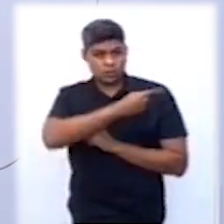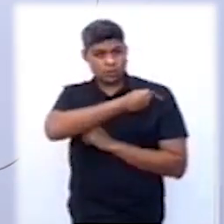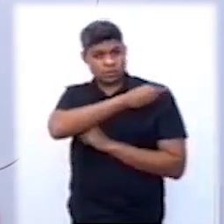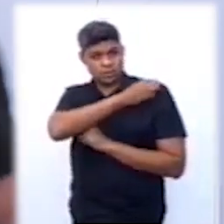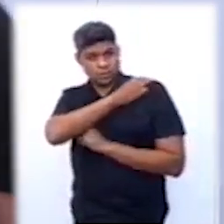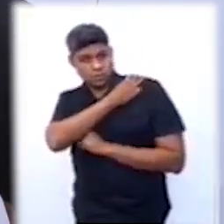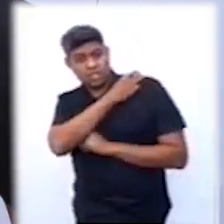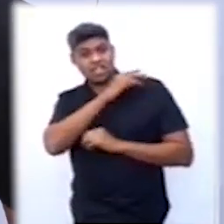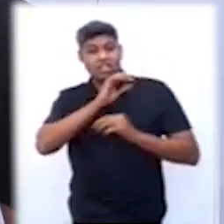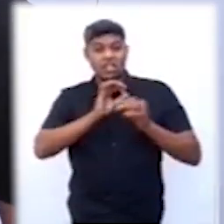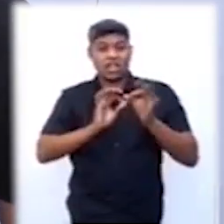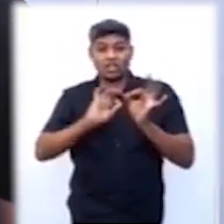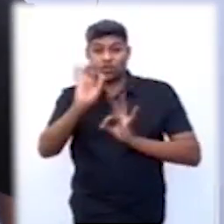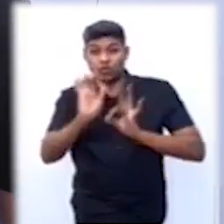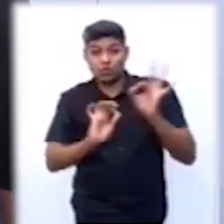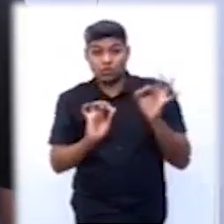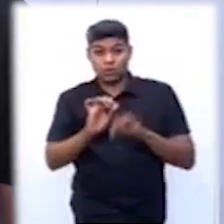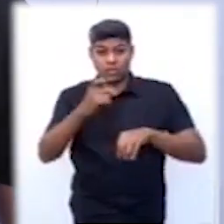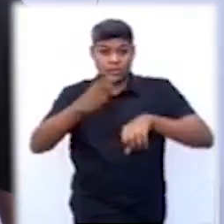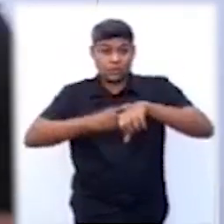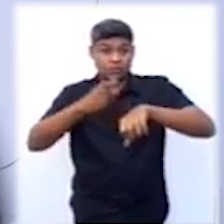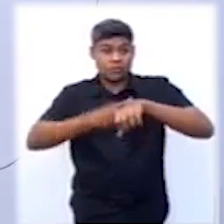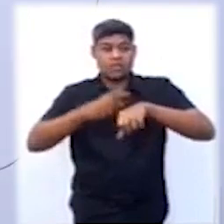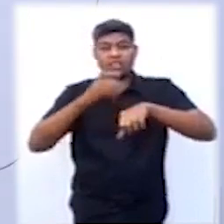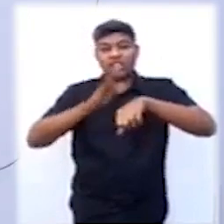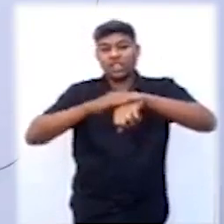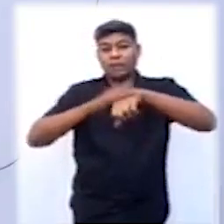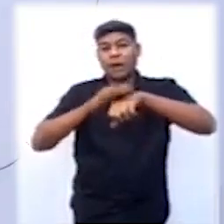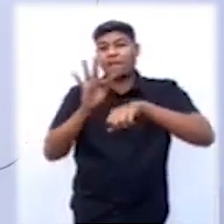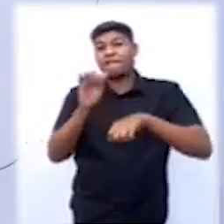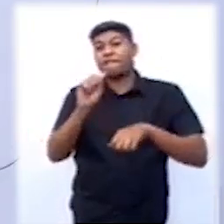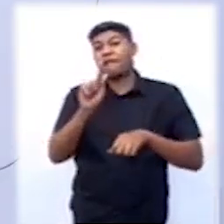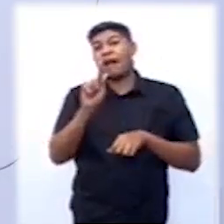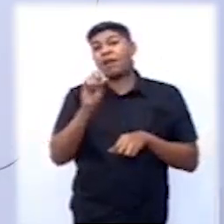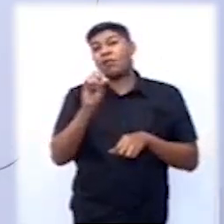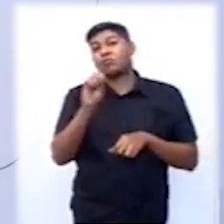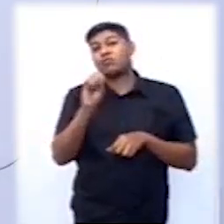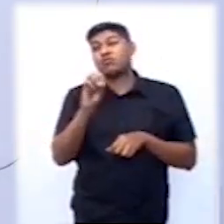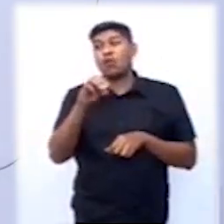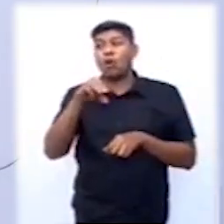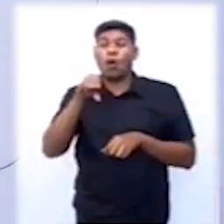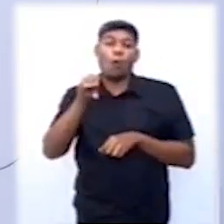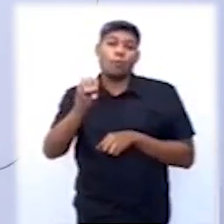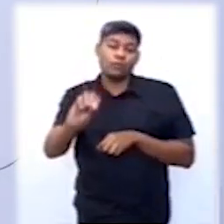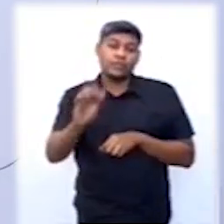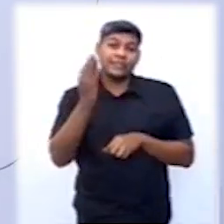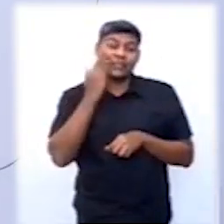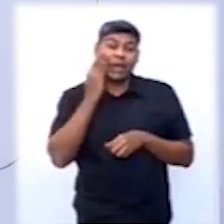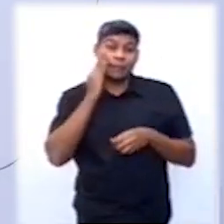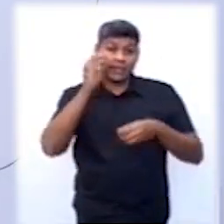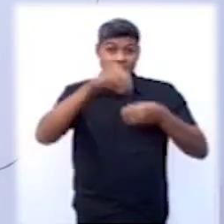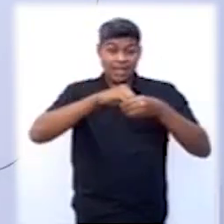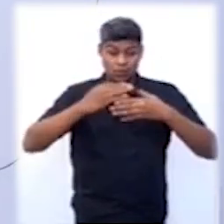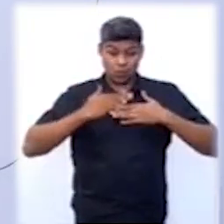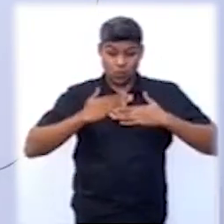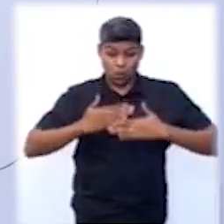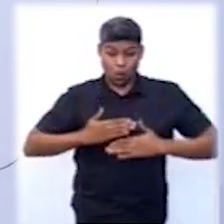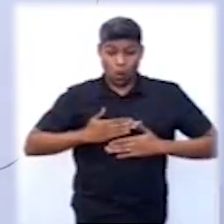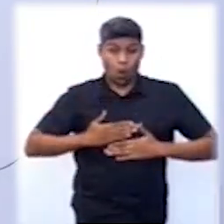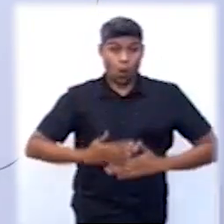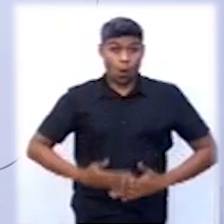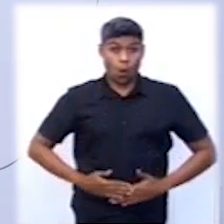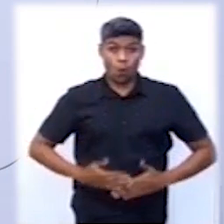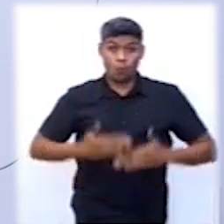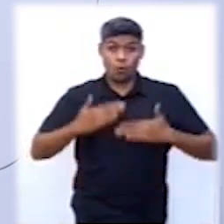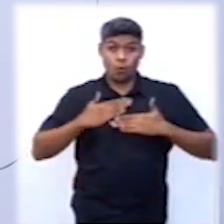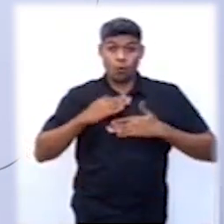estrutura sólida, a gente chama de fagossomo. Fagossomo. O que vai acontecer? Dentro do nosso corpo, esse